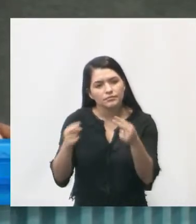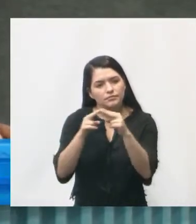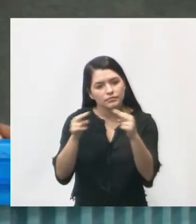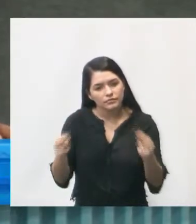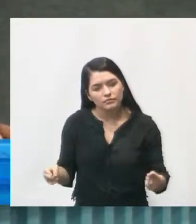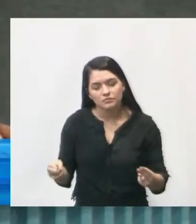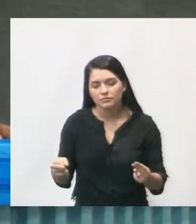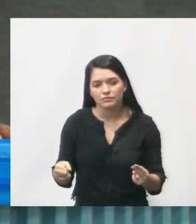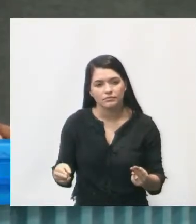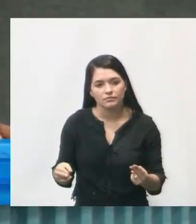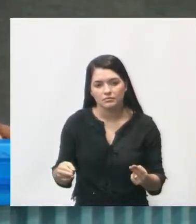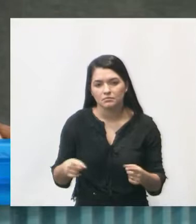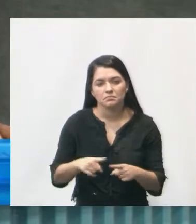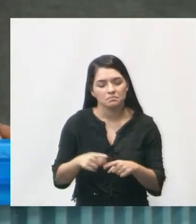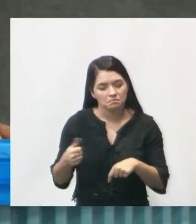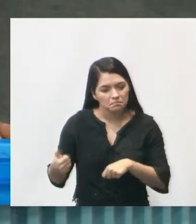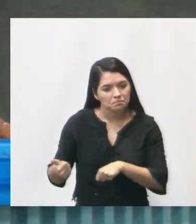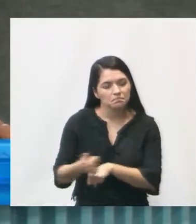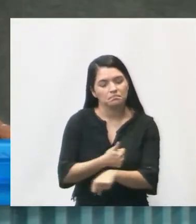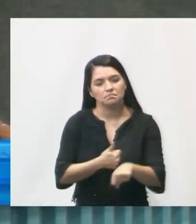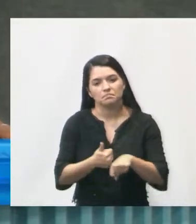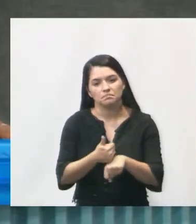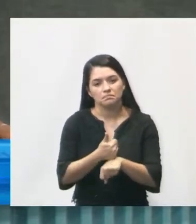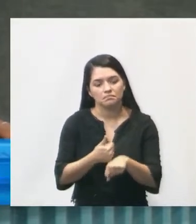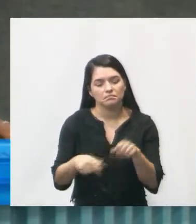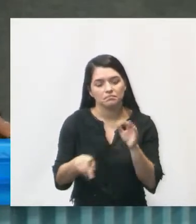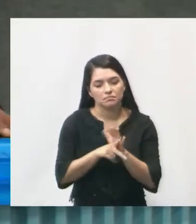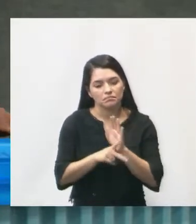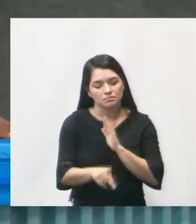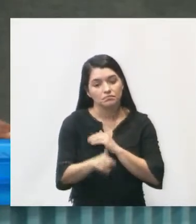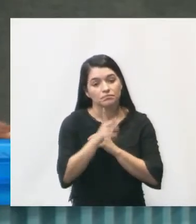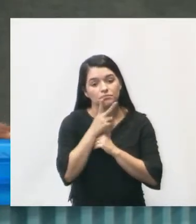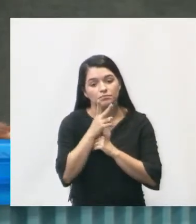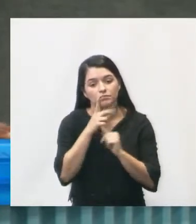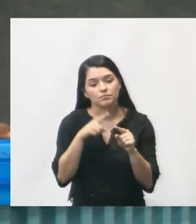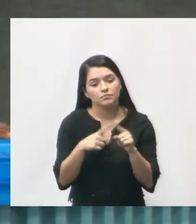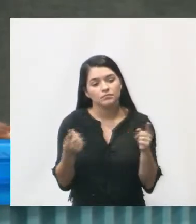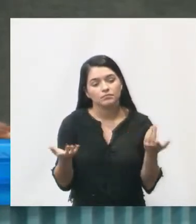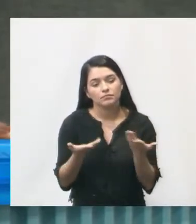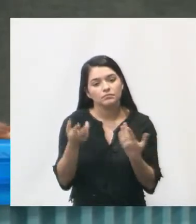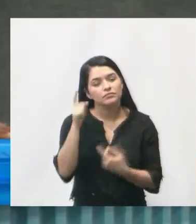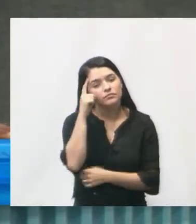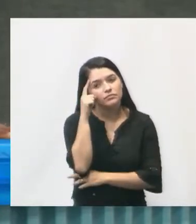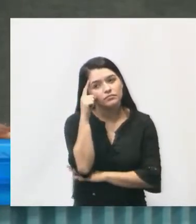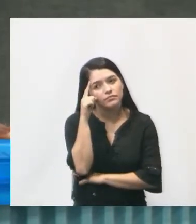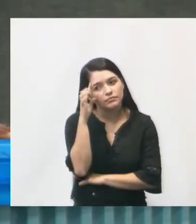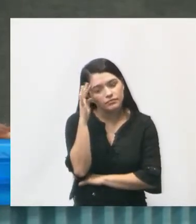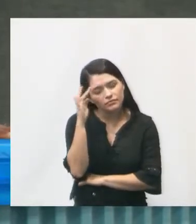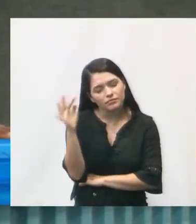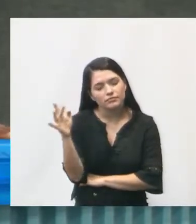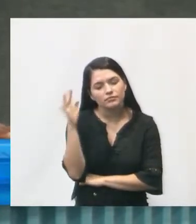extrema competência na cidade de Vitória. Mas eu quero fazer uma reflexão